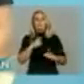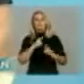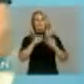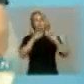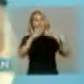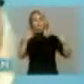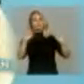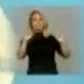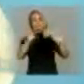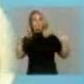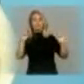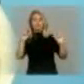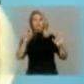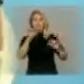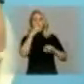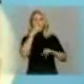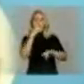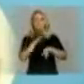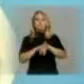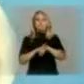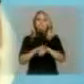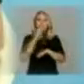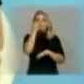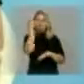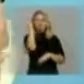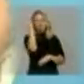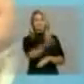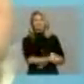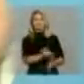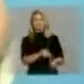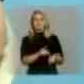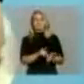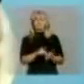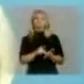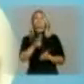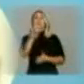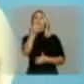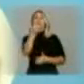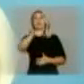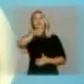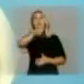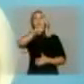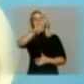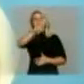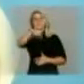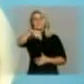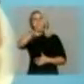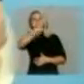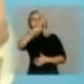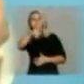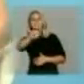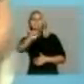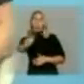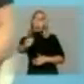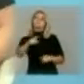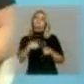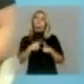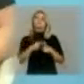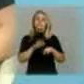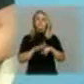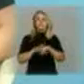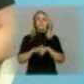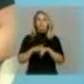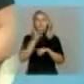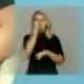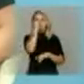doença negligenciada, né? A Organização Mundial de Saúde diz, hanseníase é uma das doenças negligenciadas. E o que caracteriza uma